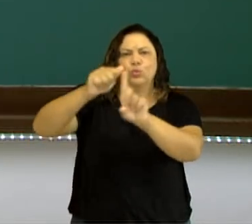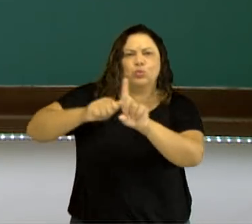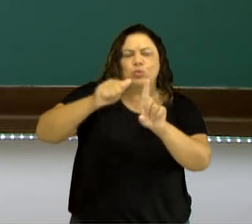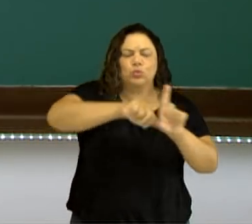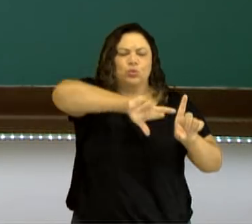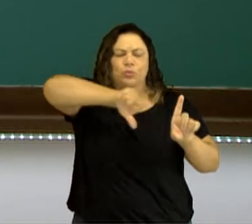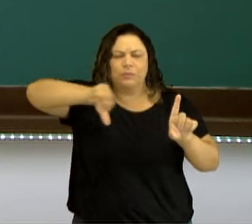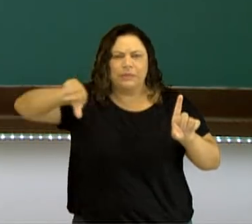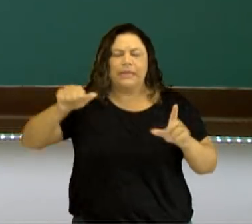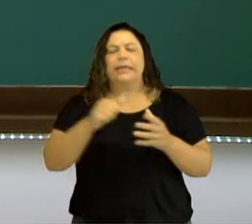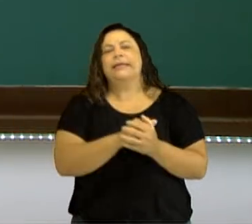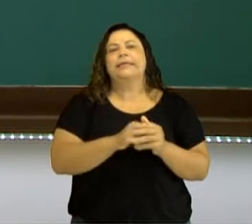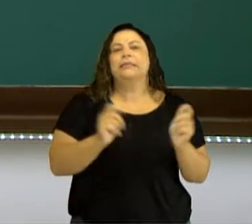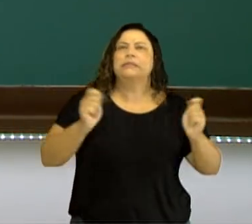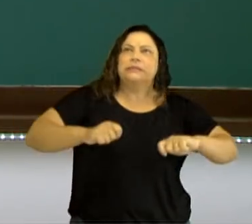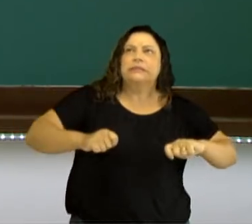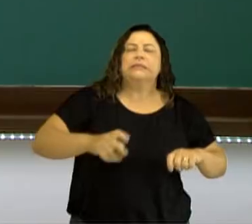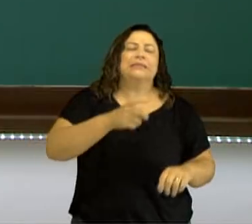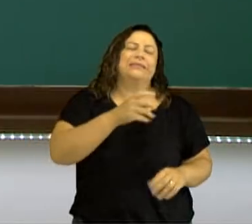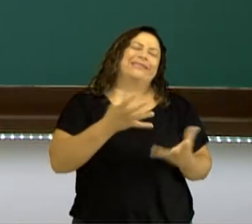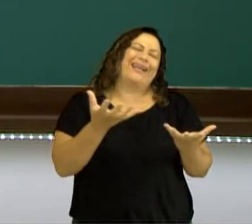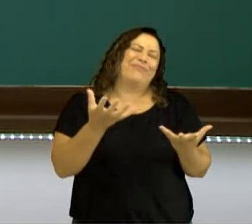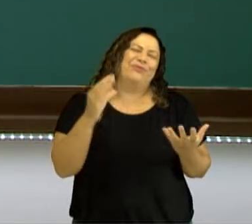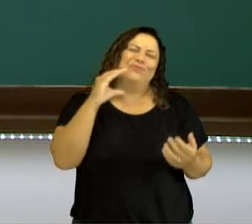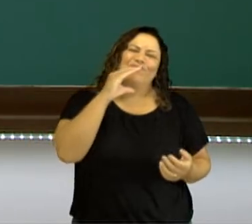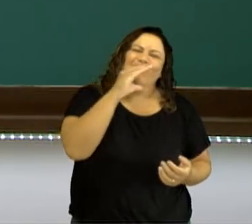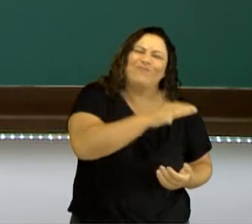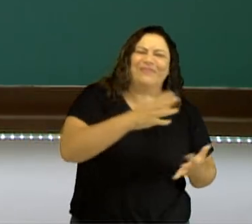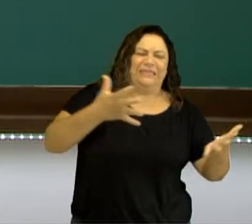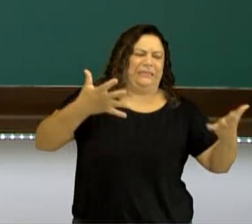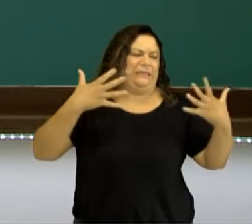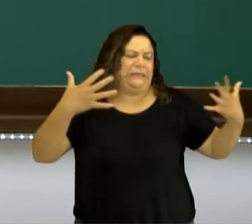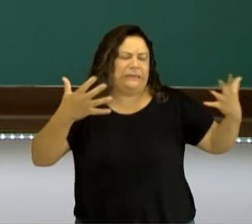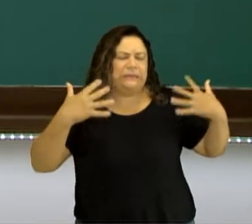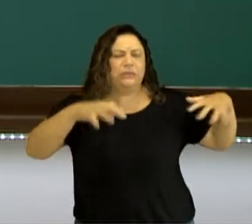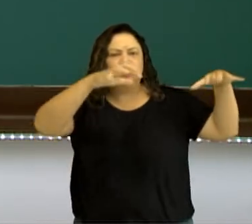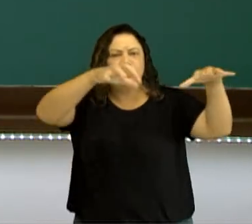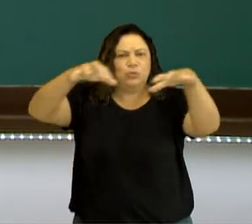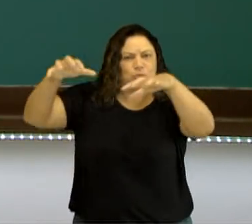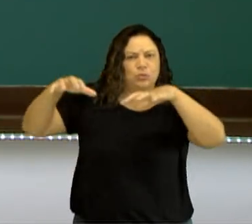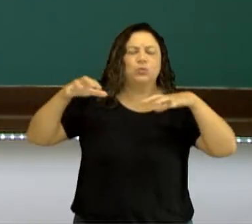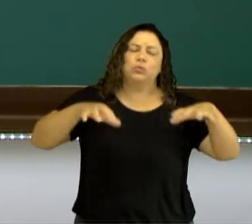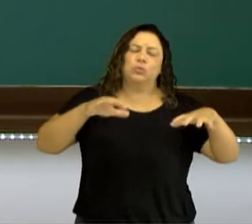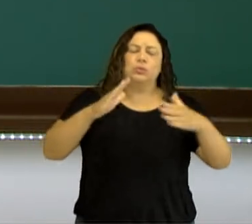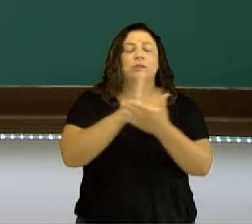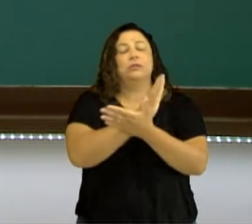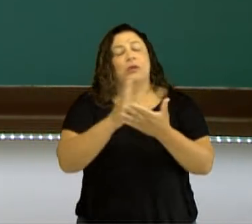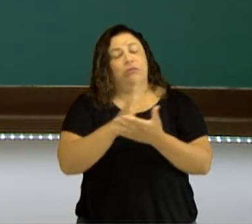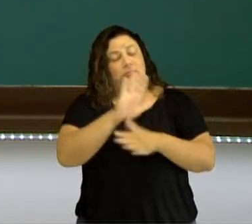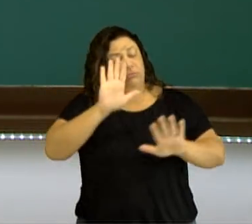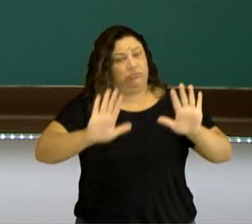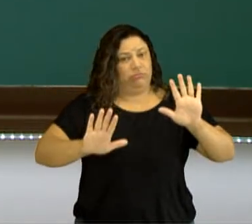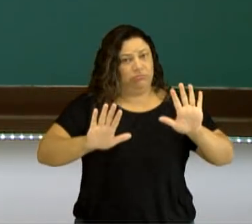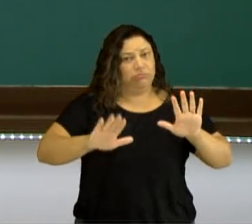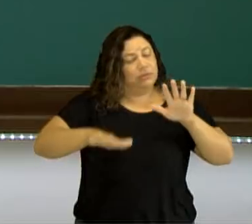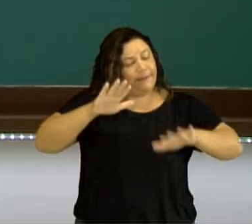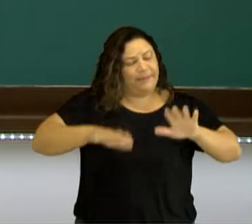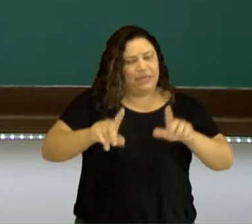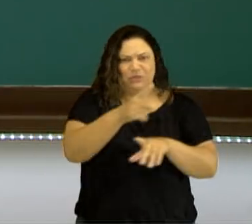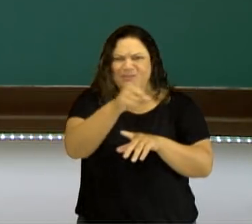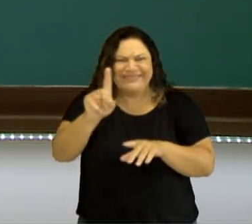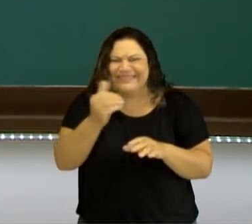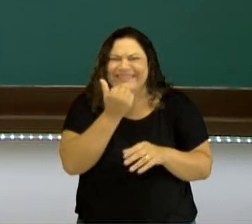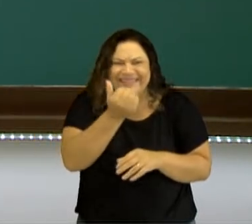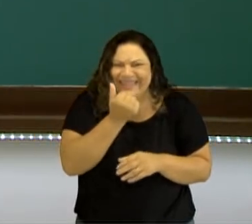muito, né? Então tem culturas ali que são feitas em determinadas épocas do ano. Ok, mas tudo isso aí não tem nada a ver com